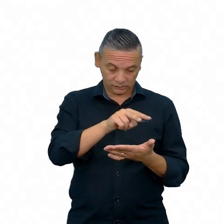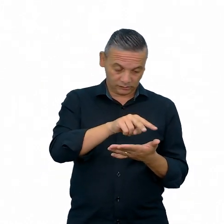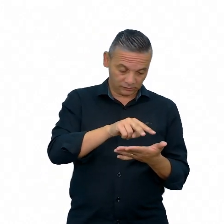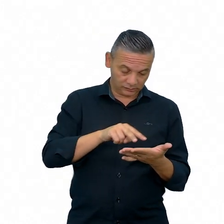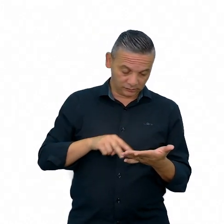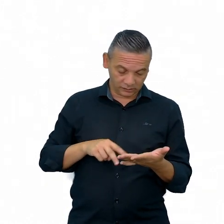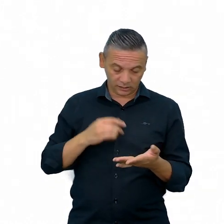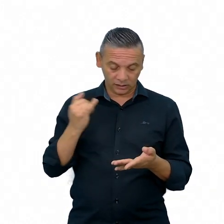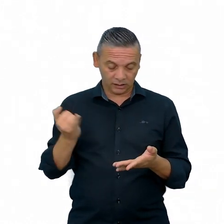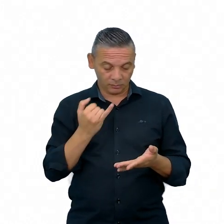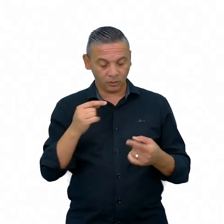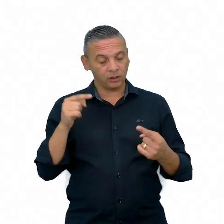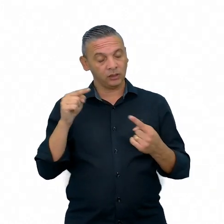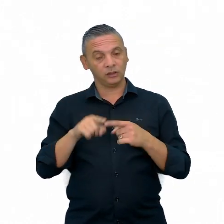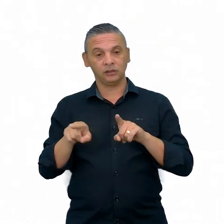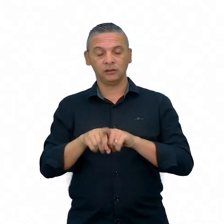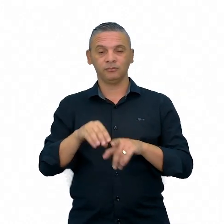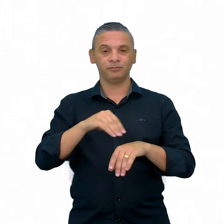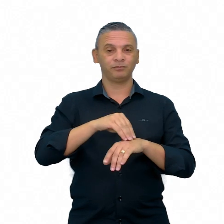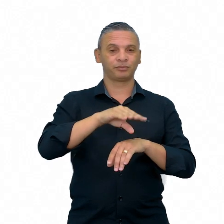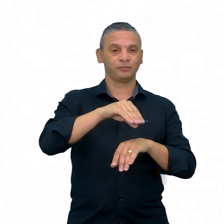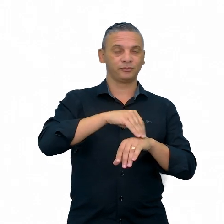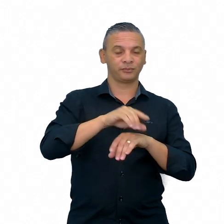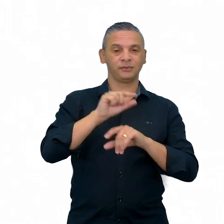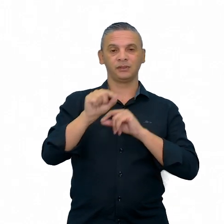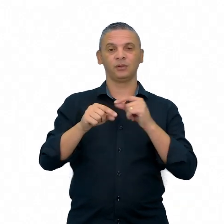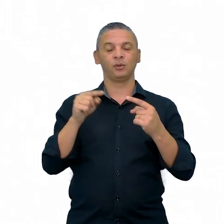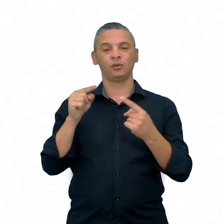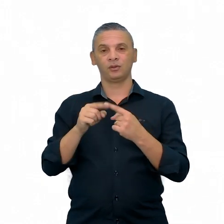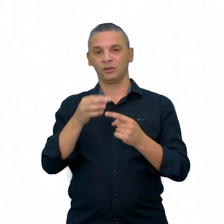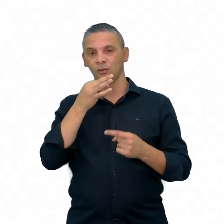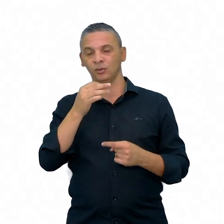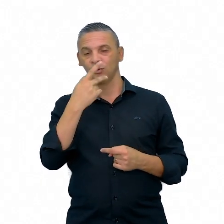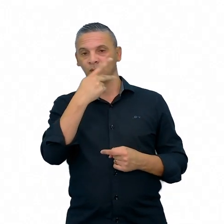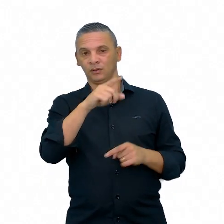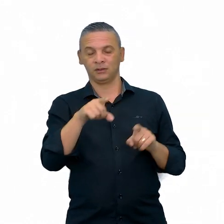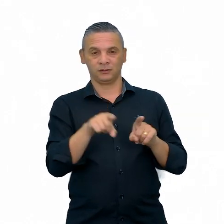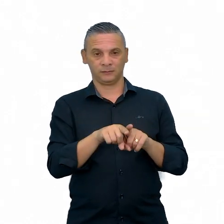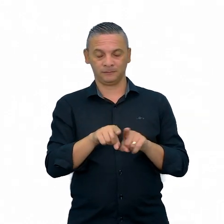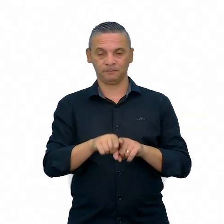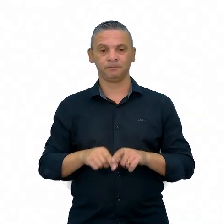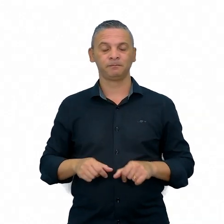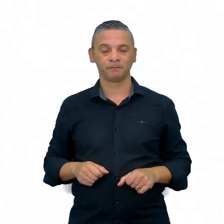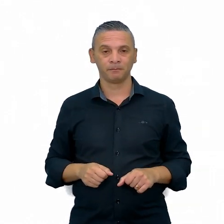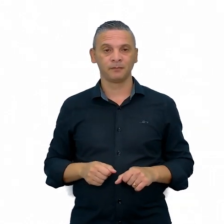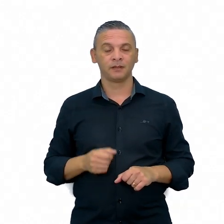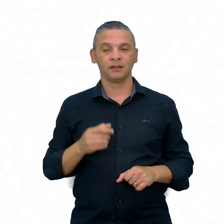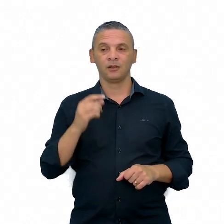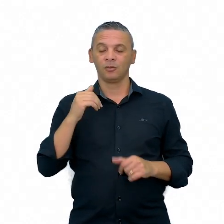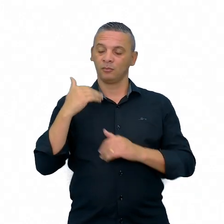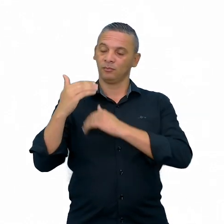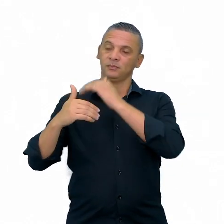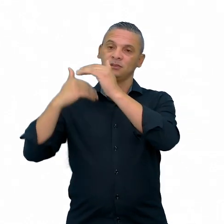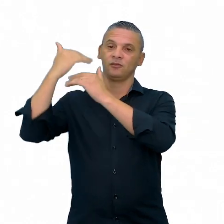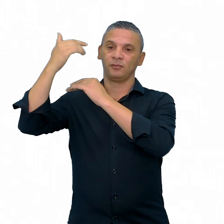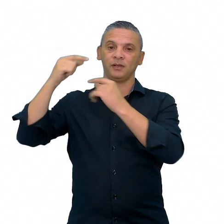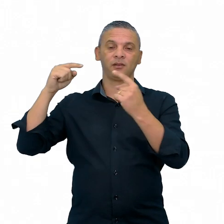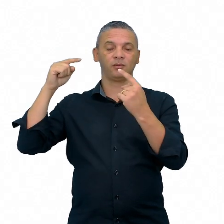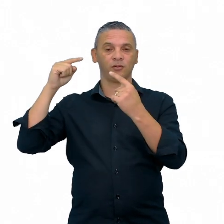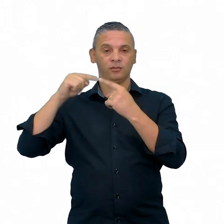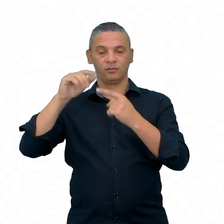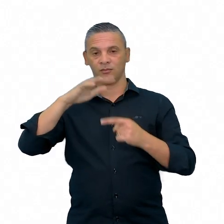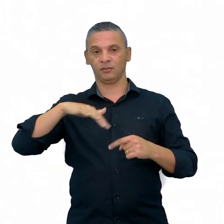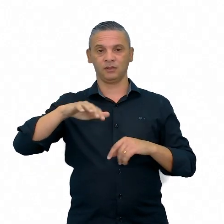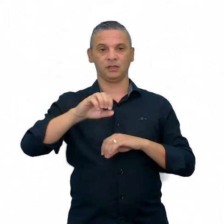essa parte que está orientando, dando muitas sugestões muito boas, né, para o desenvolvimento